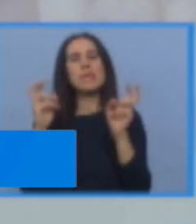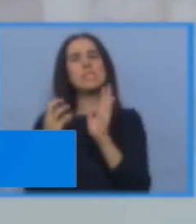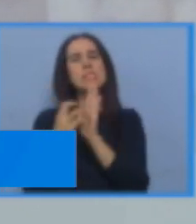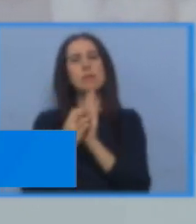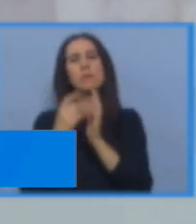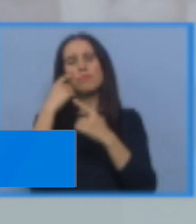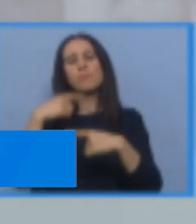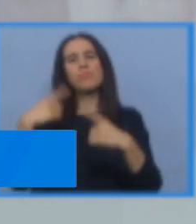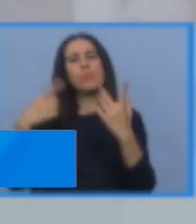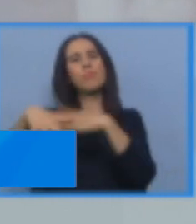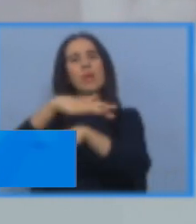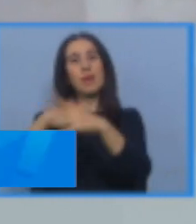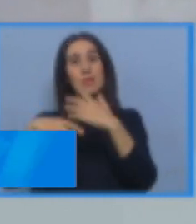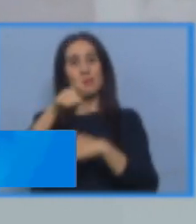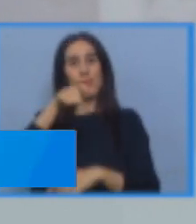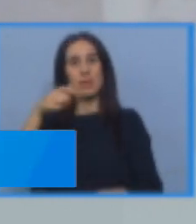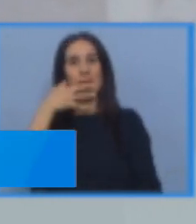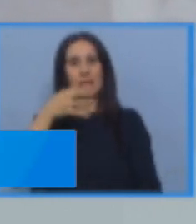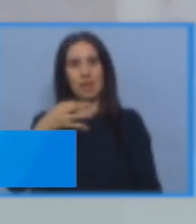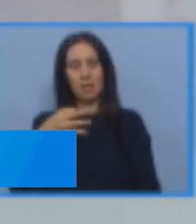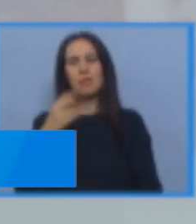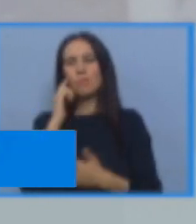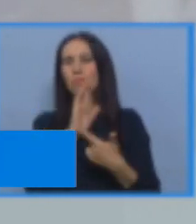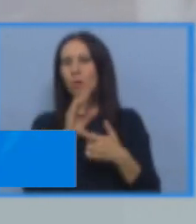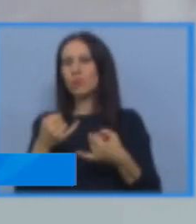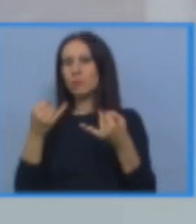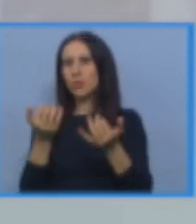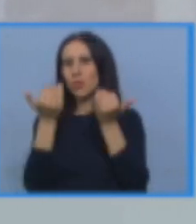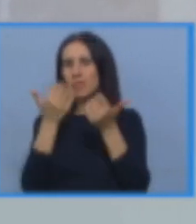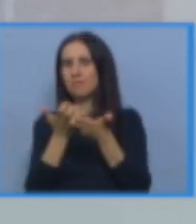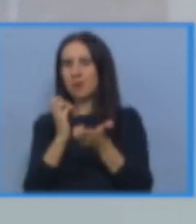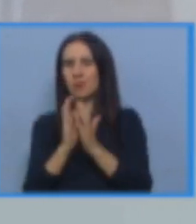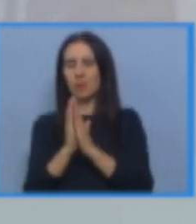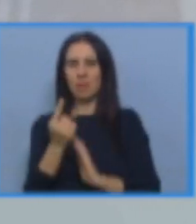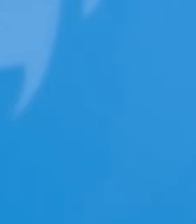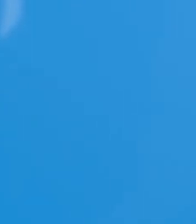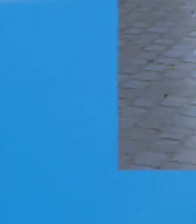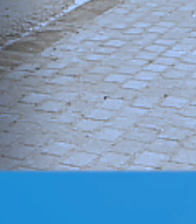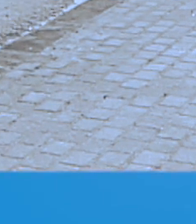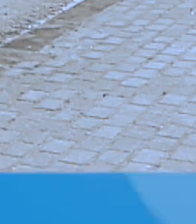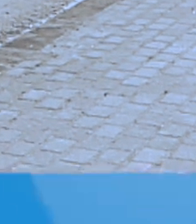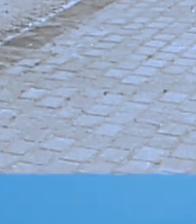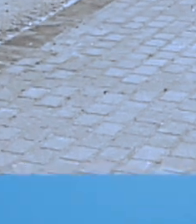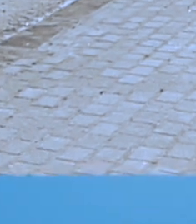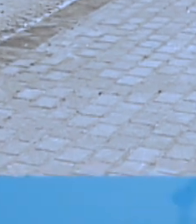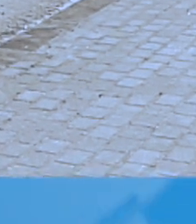desta expressão pública dos crentes, depois de mostrarmos notícias que marcam a atualidade.